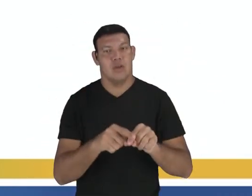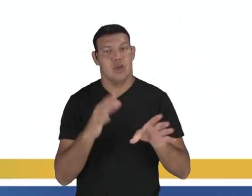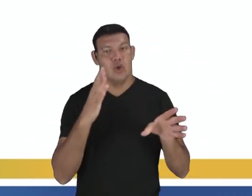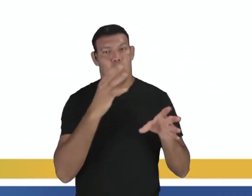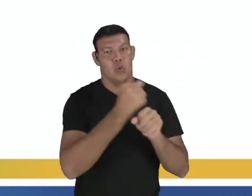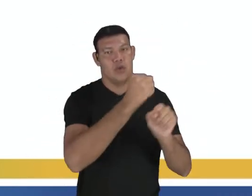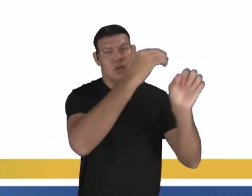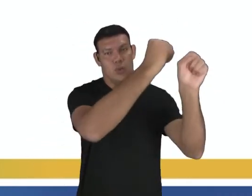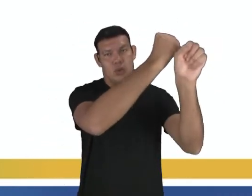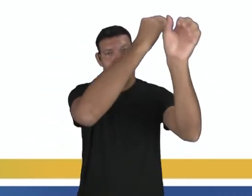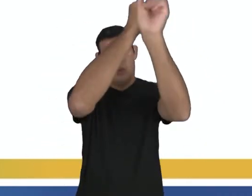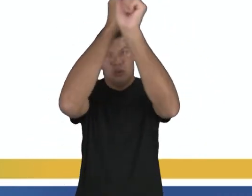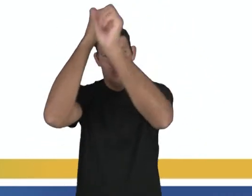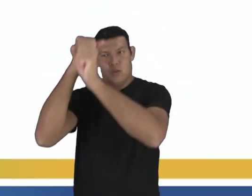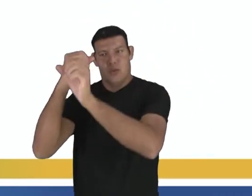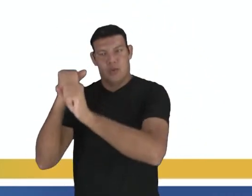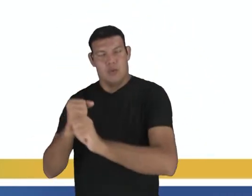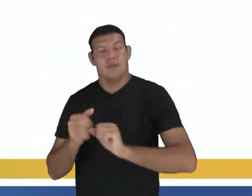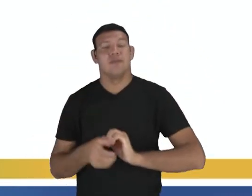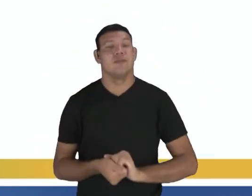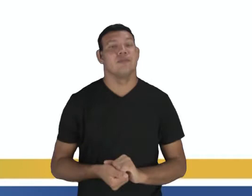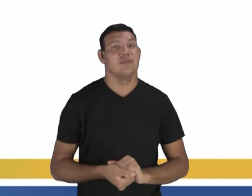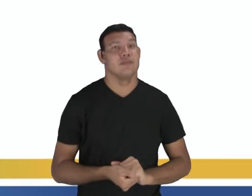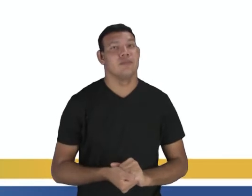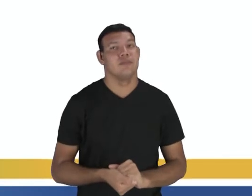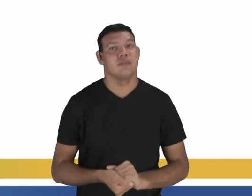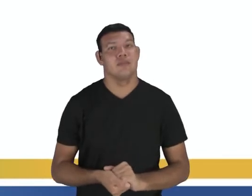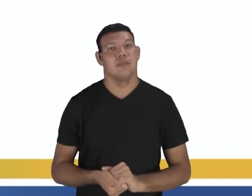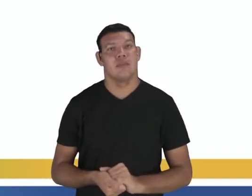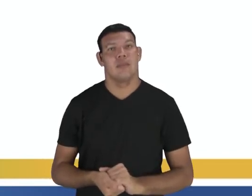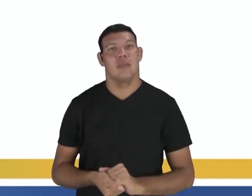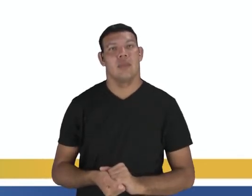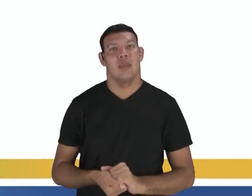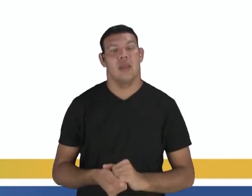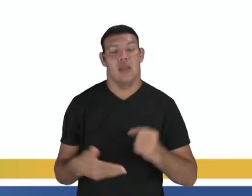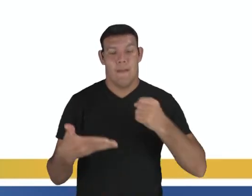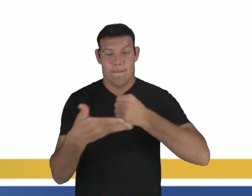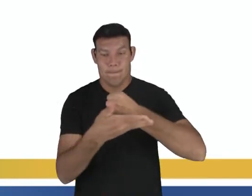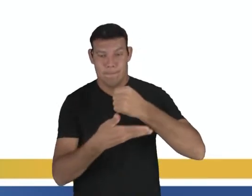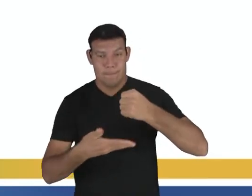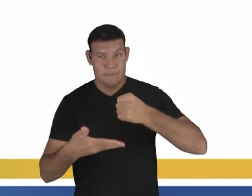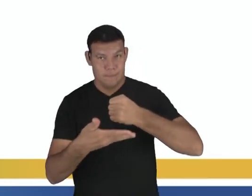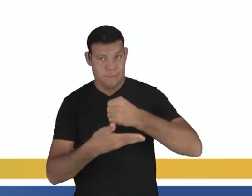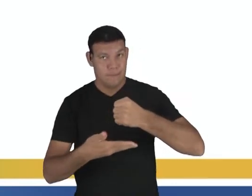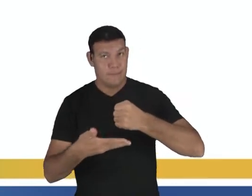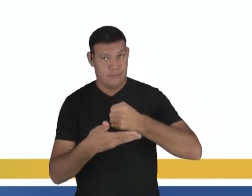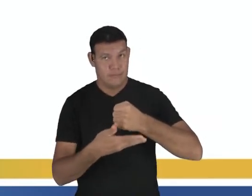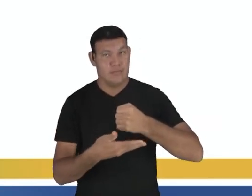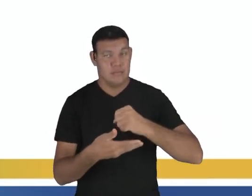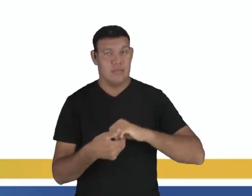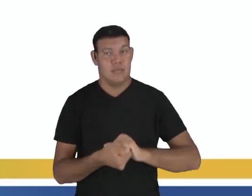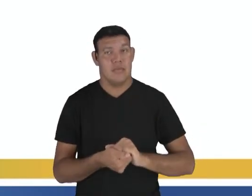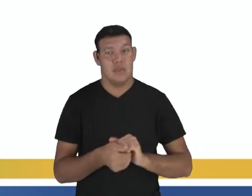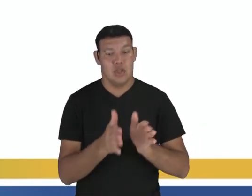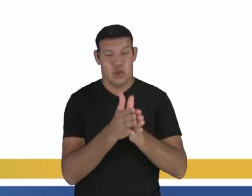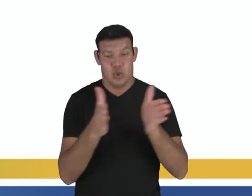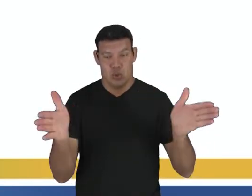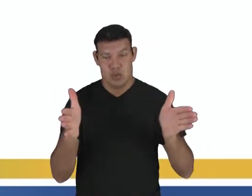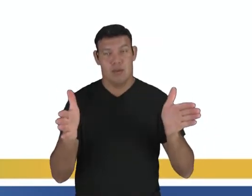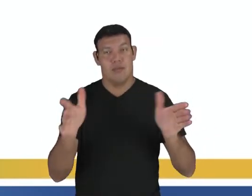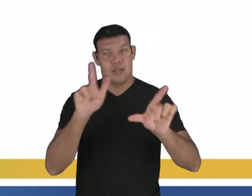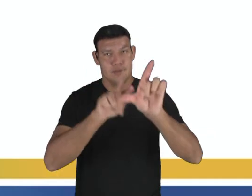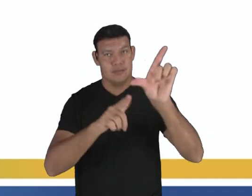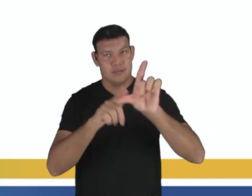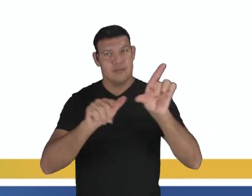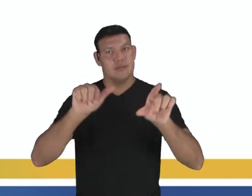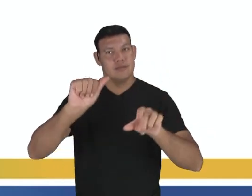os lados. Aí vamos lembrar aí. Se a minha base, a minha parte de baixo, o tamanho dela é a parte